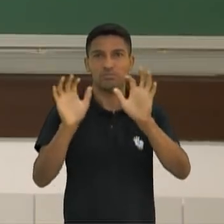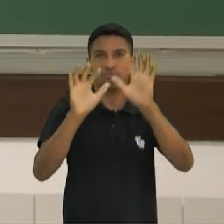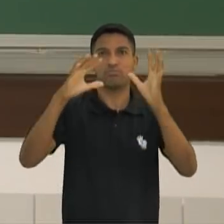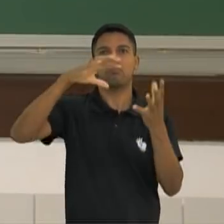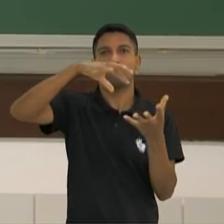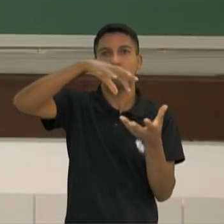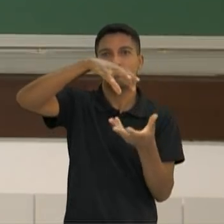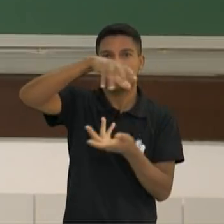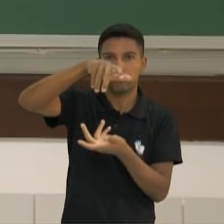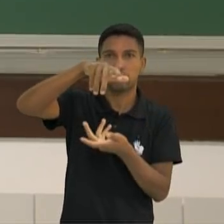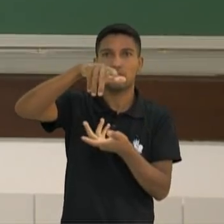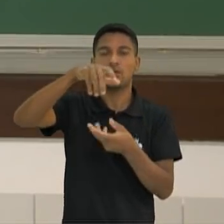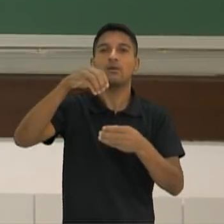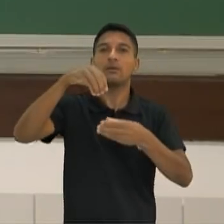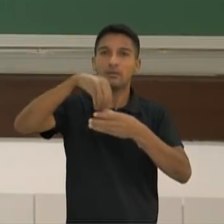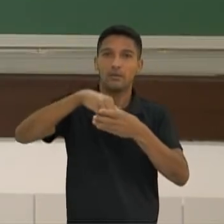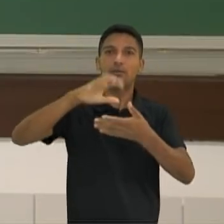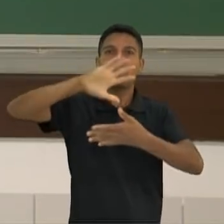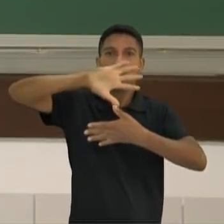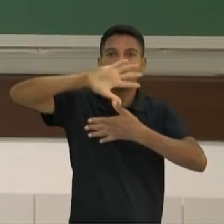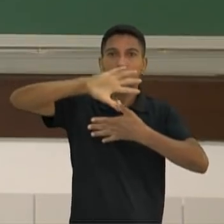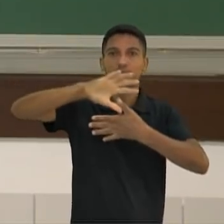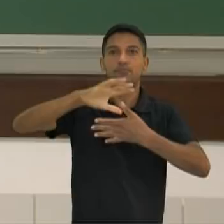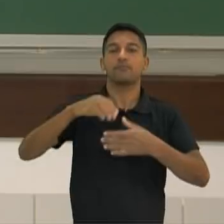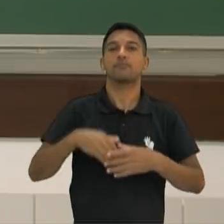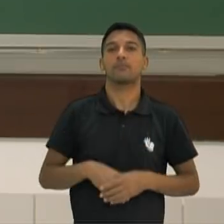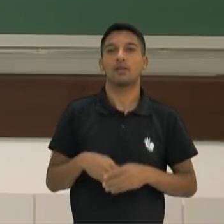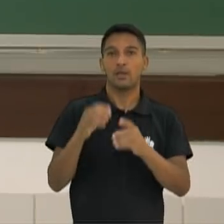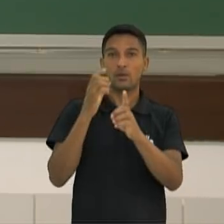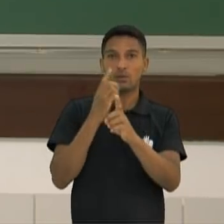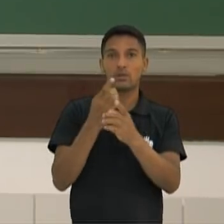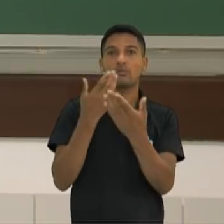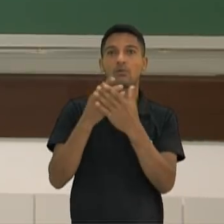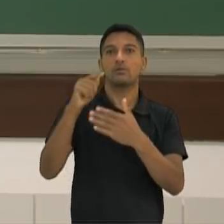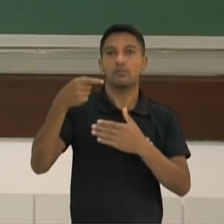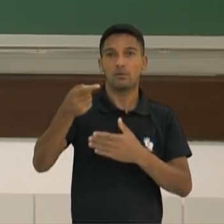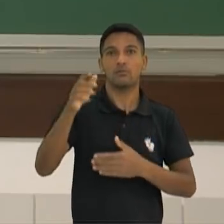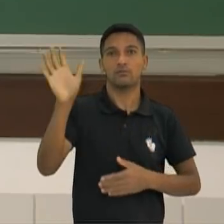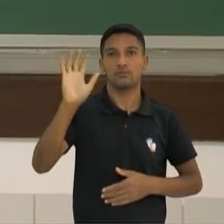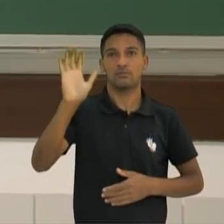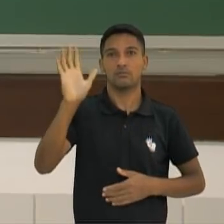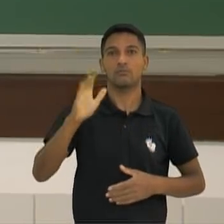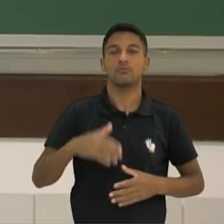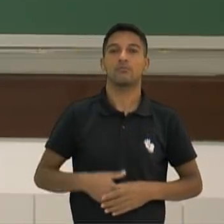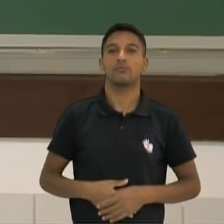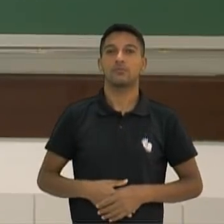dentro da América Latina. Espero ter sido clara e nos encontramos em outro momento. Até mais!